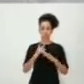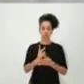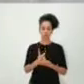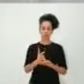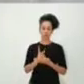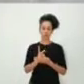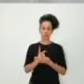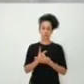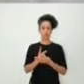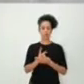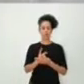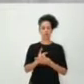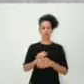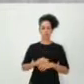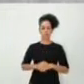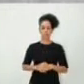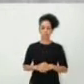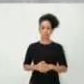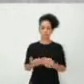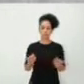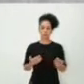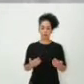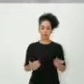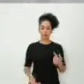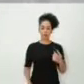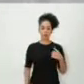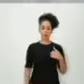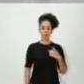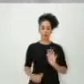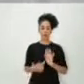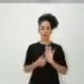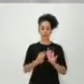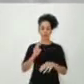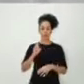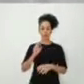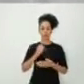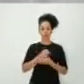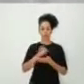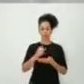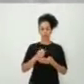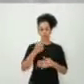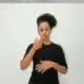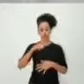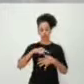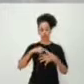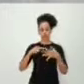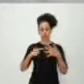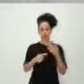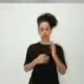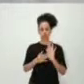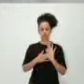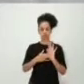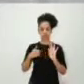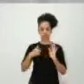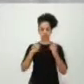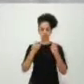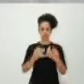Vanguarda trago hoje senhoras e senhores cinco documentos mais uma vez cinco proposituras quero explicá-los